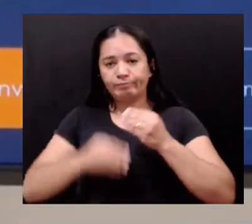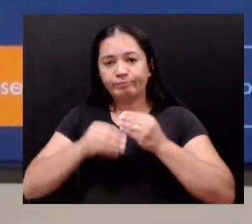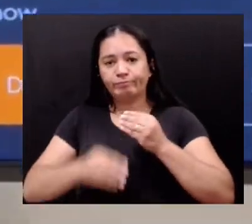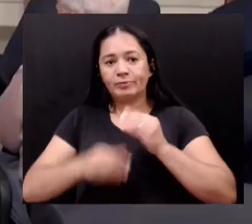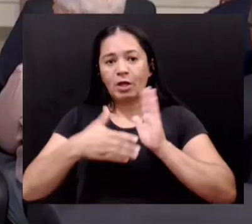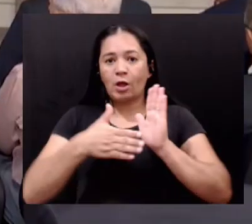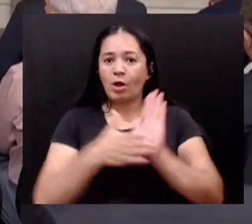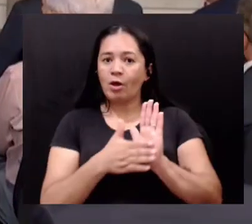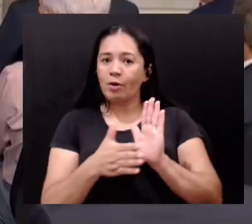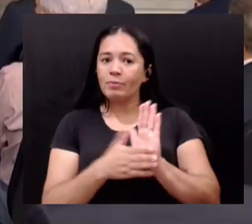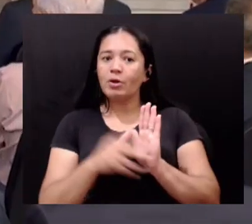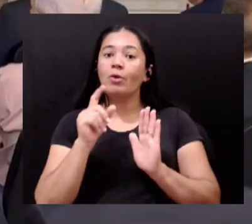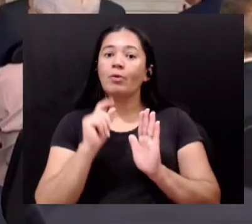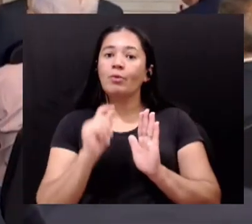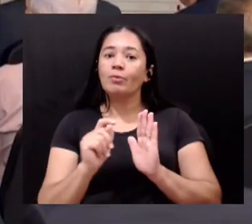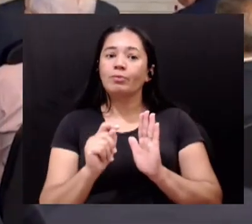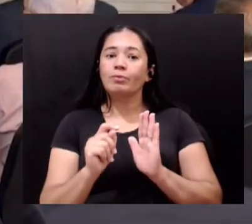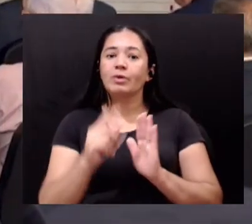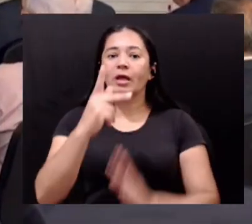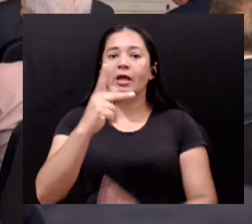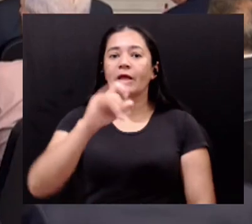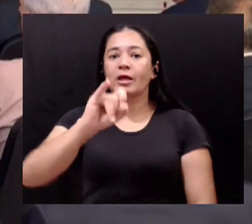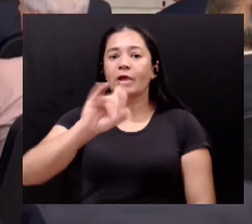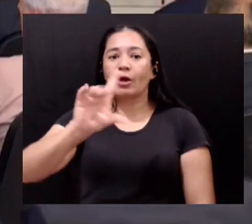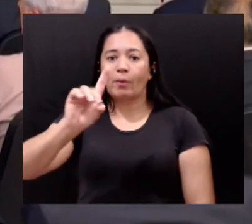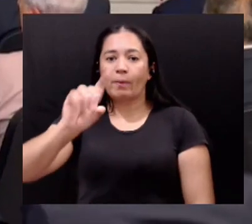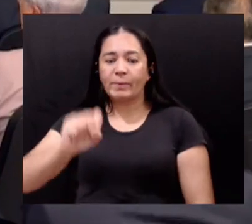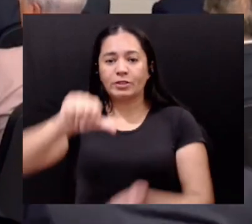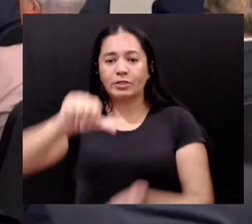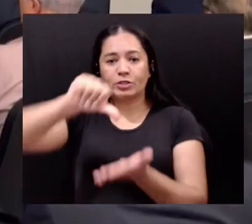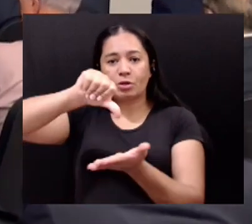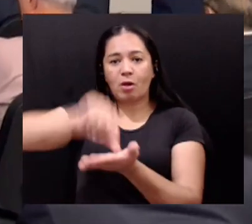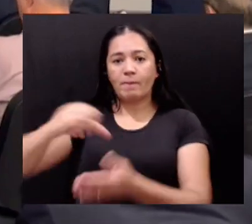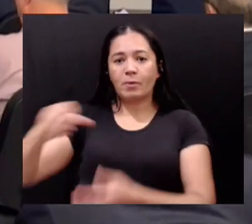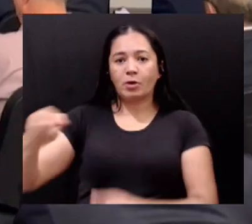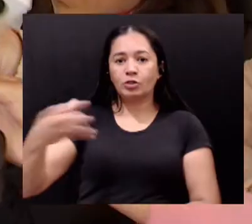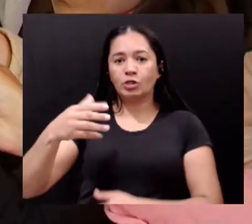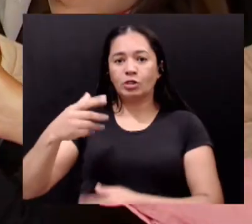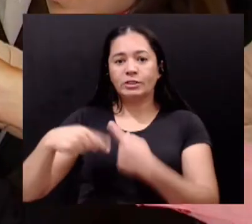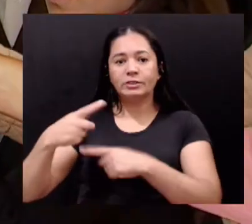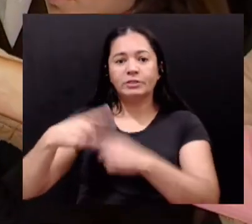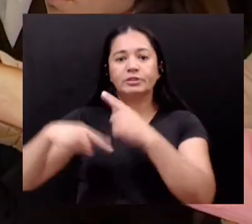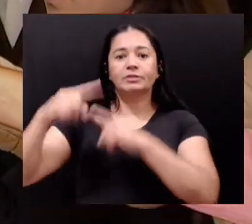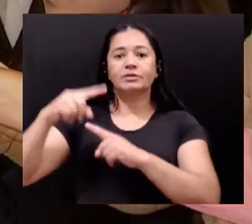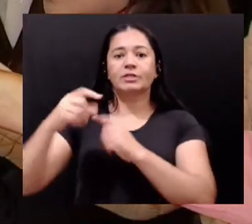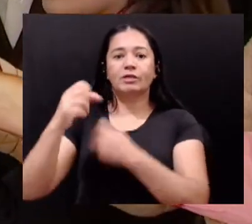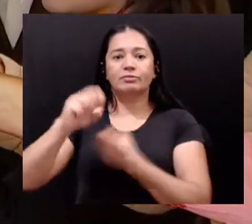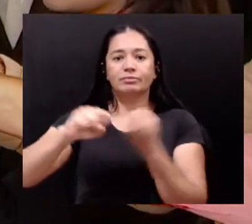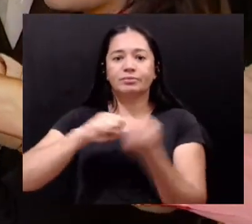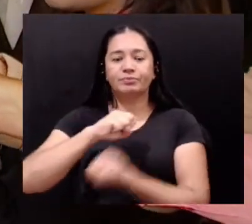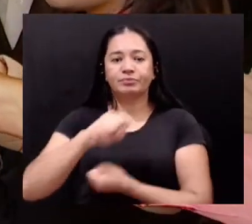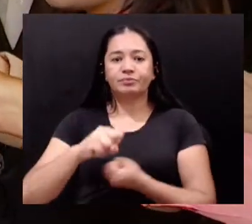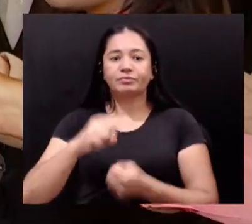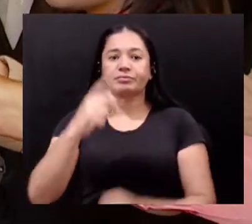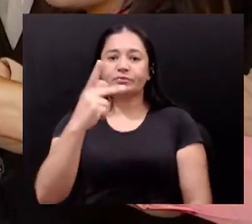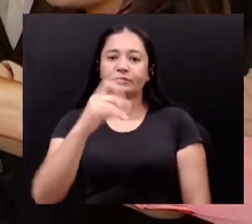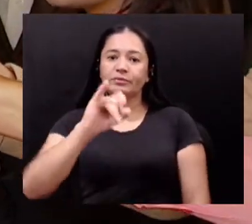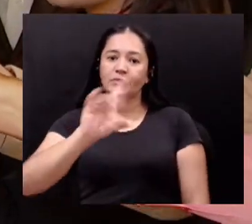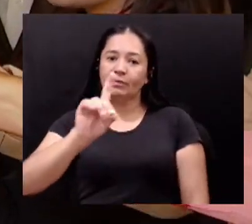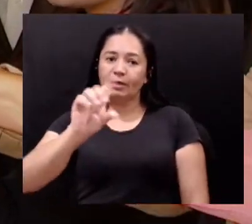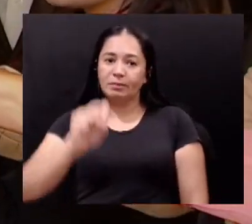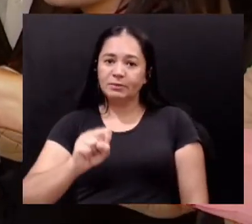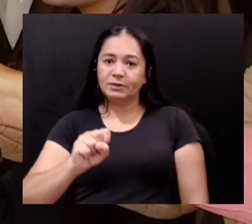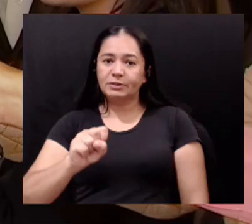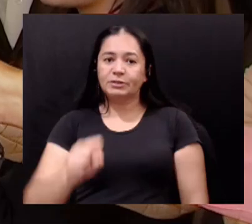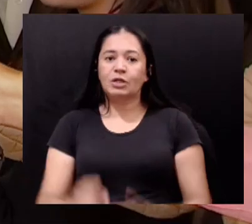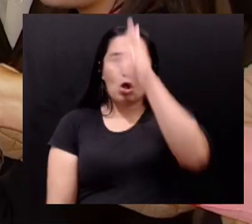RIDS é o PIDS, que é o Polo de Inovação e Desenvolvimento Sustentável. O PIDS, o prefeito está nesse momento